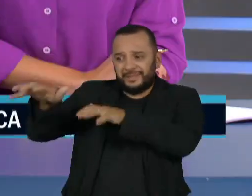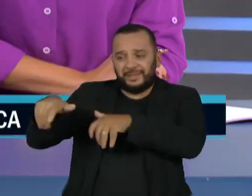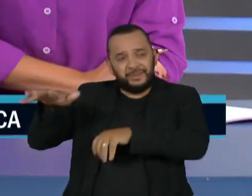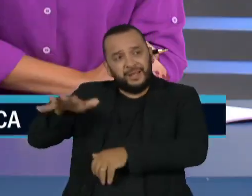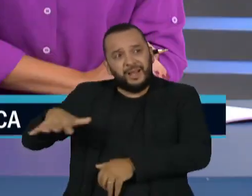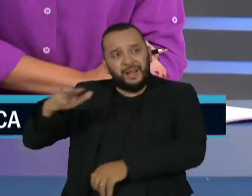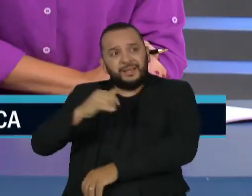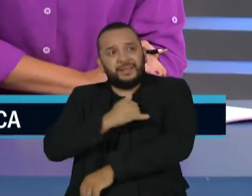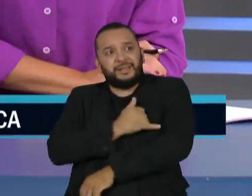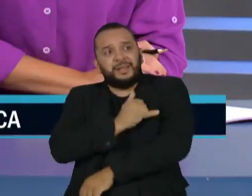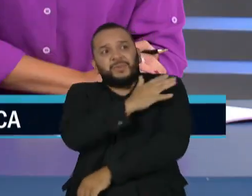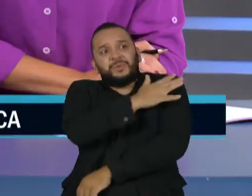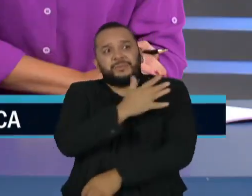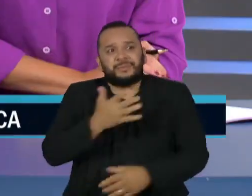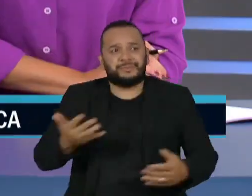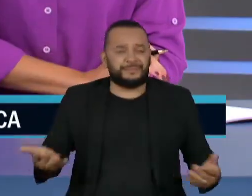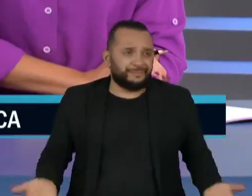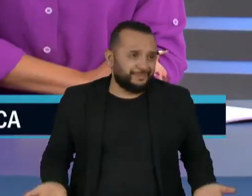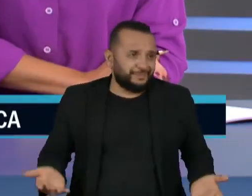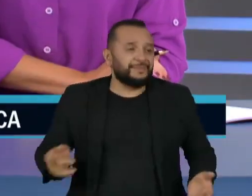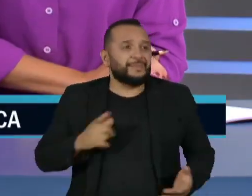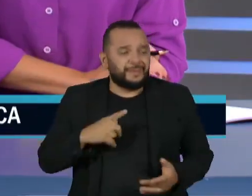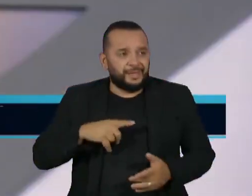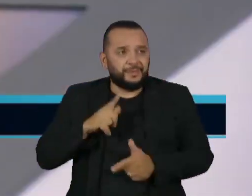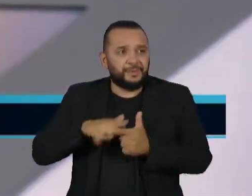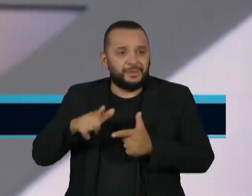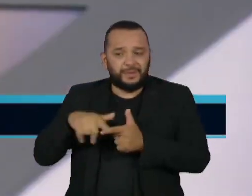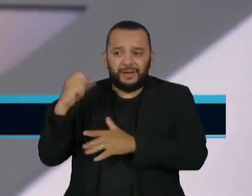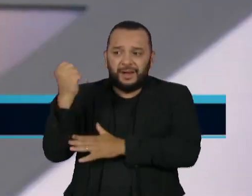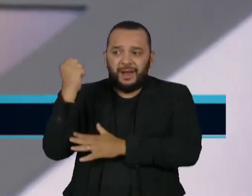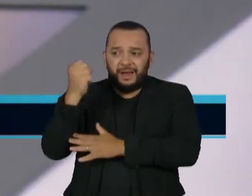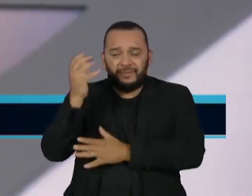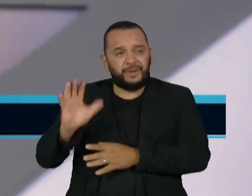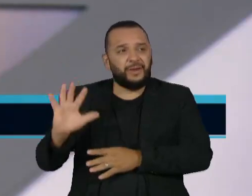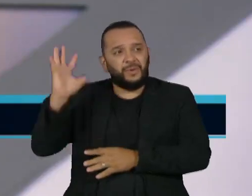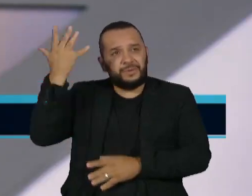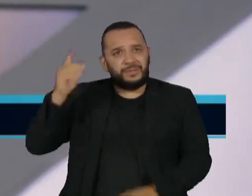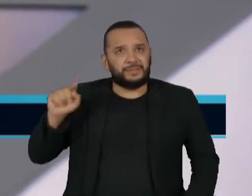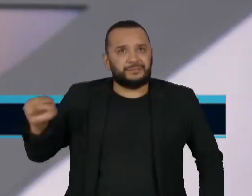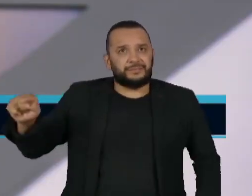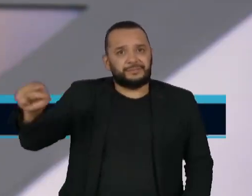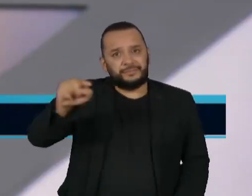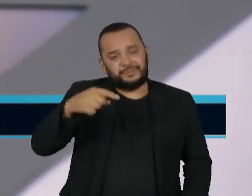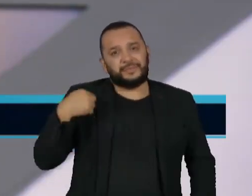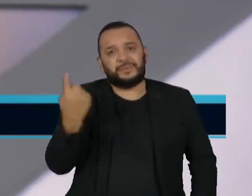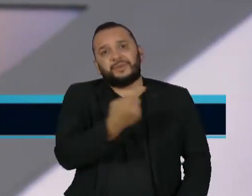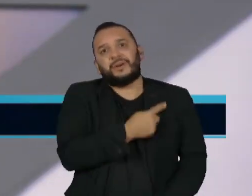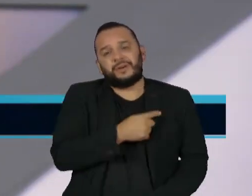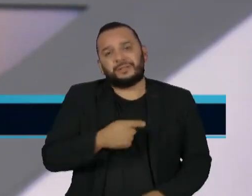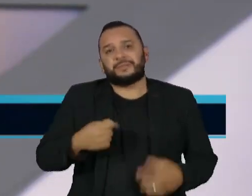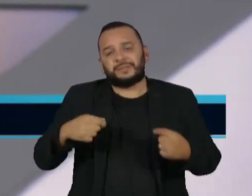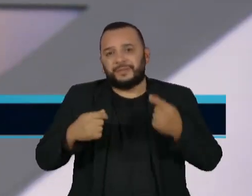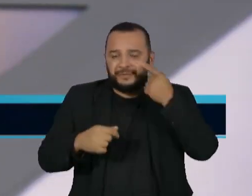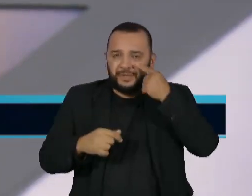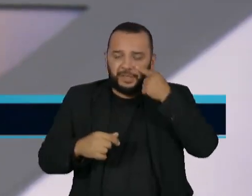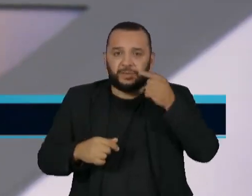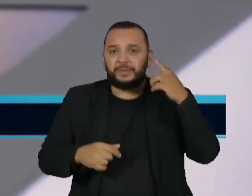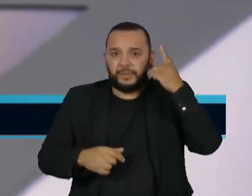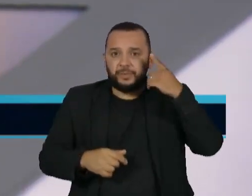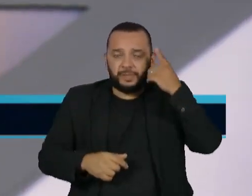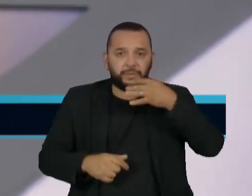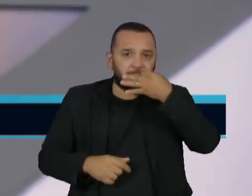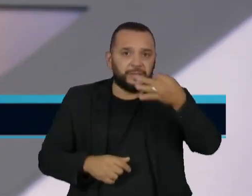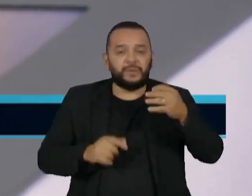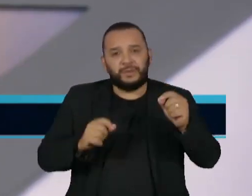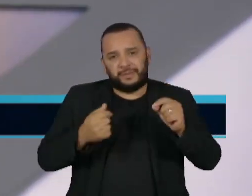assim, tem coisas gravíssimas acontecendo e nós temos que ouvir um deputado falando que no final do ano